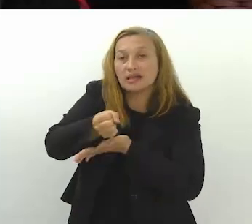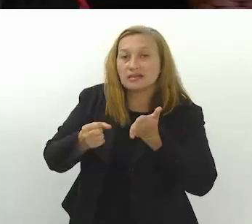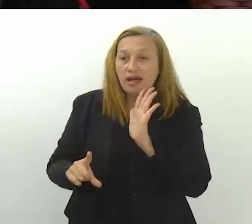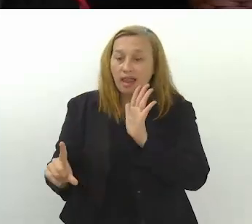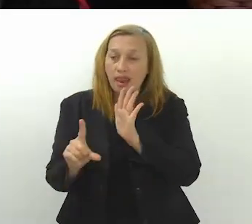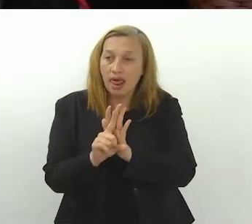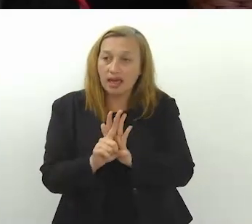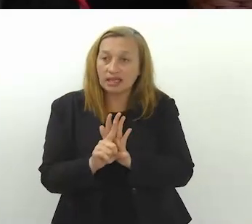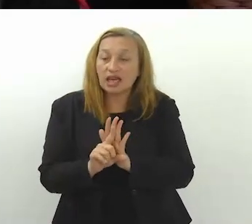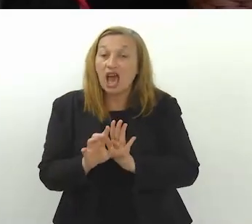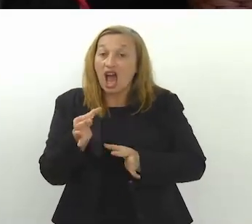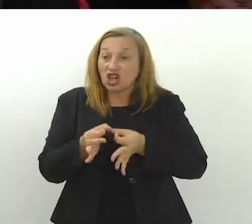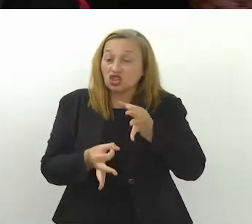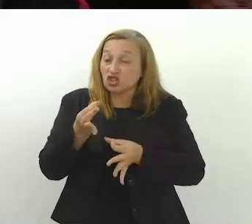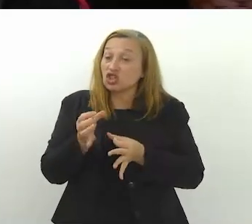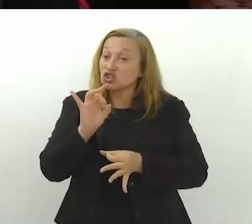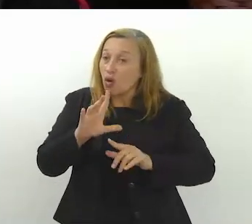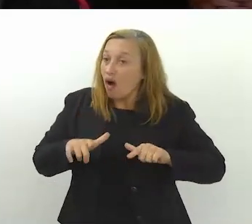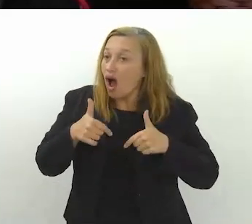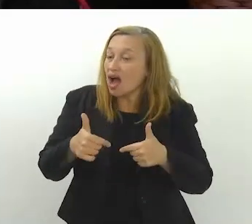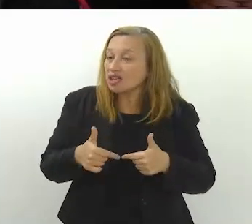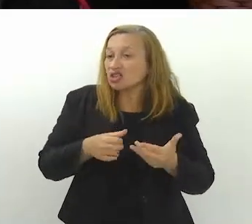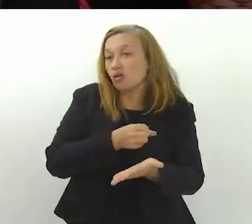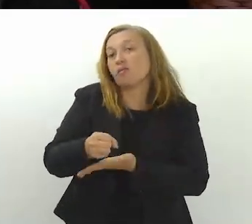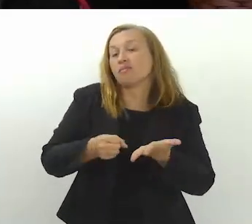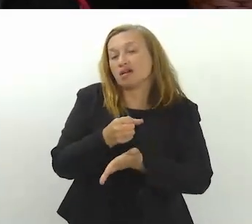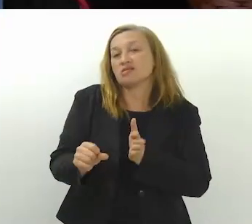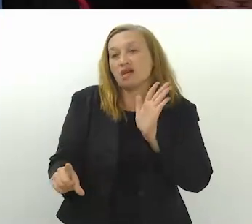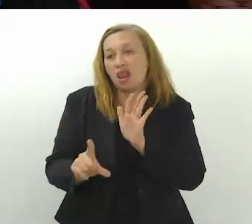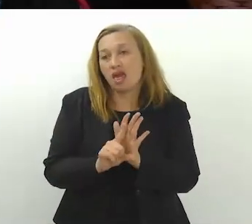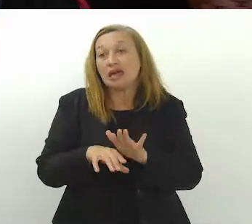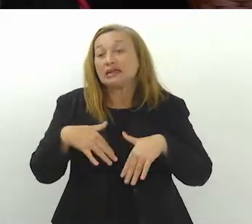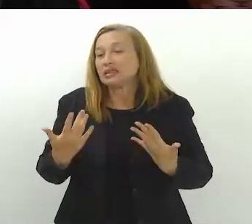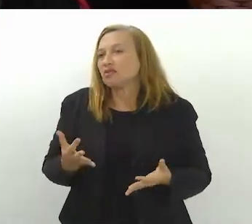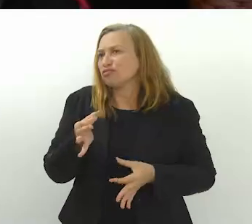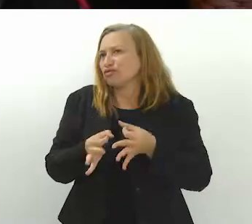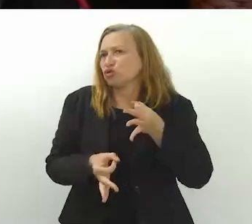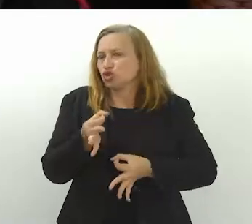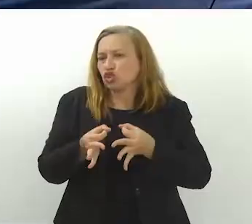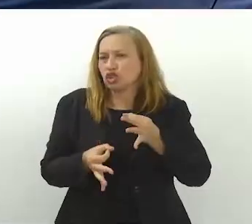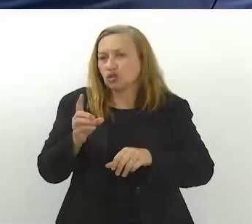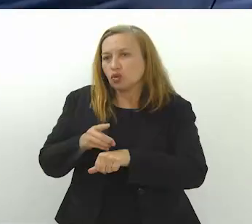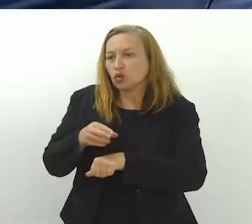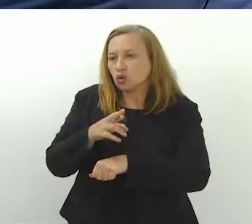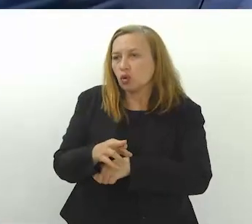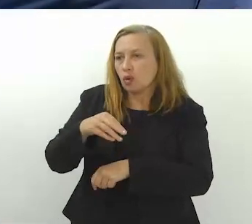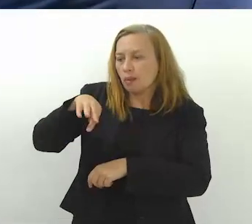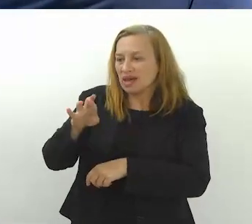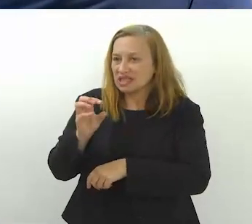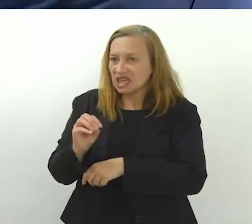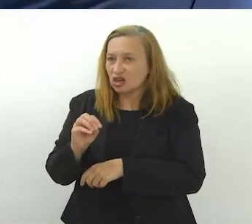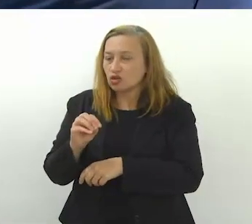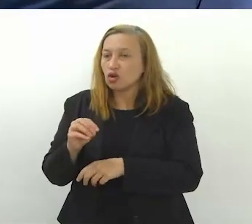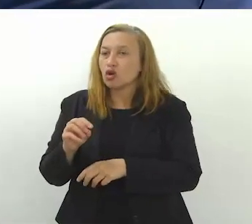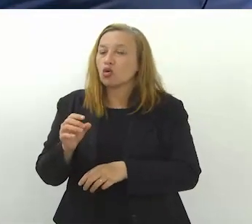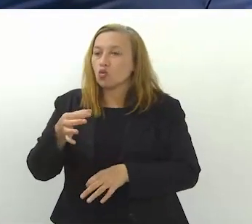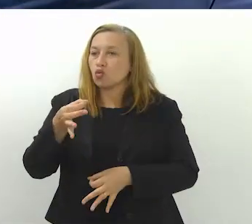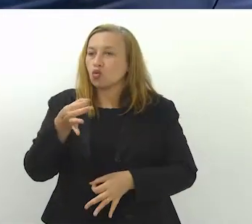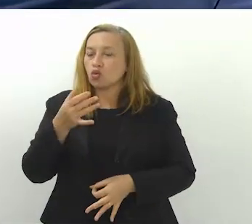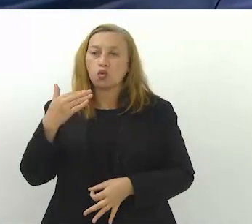justiça só toma as providências, uma decisão com base na lei. Então a justiça, o doutor Marcelo Rubioli, o